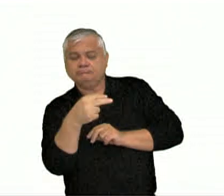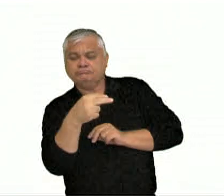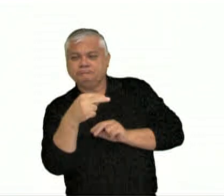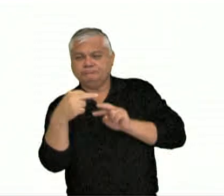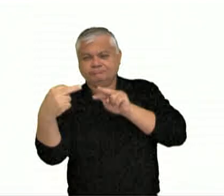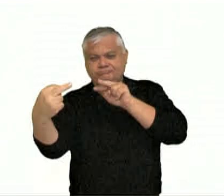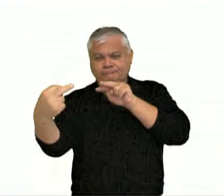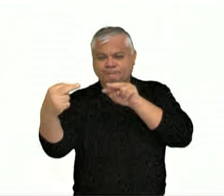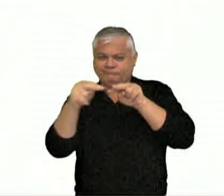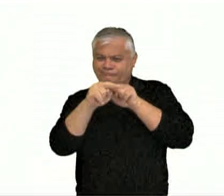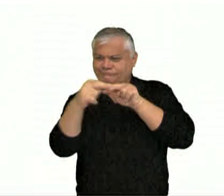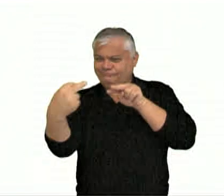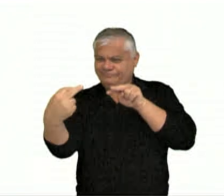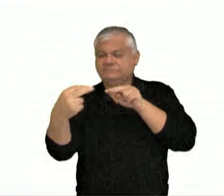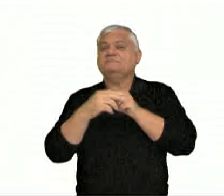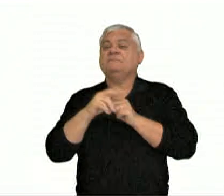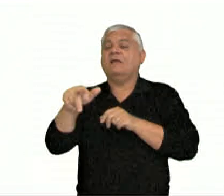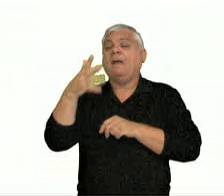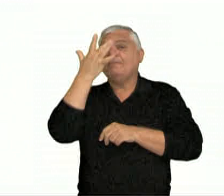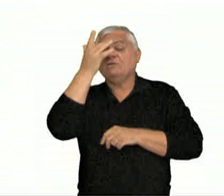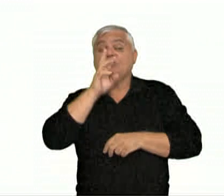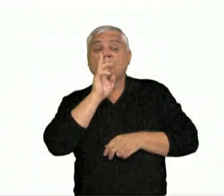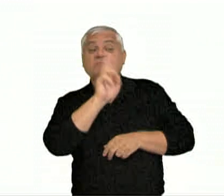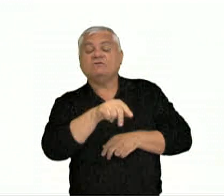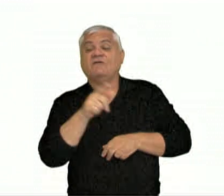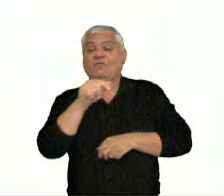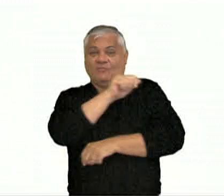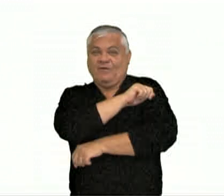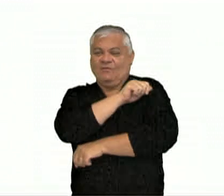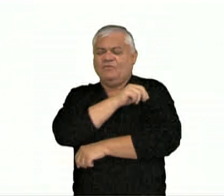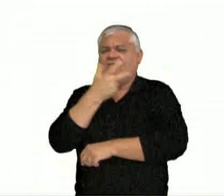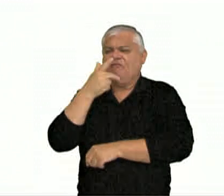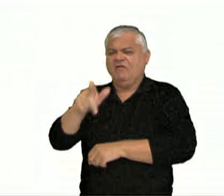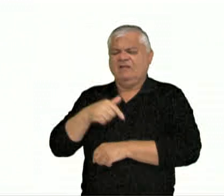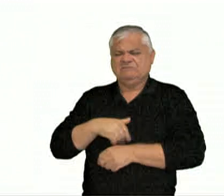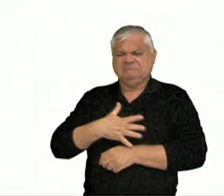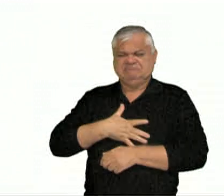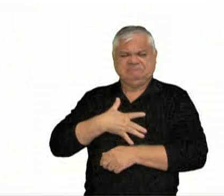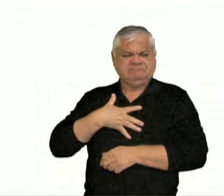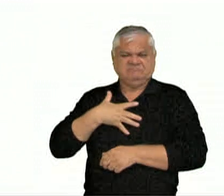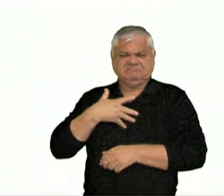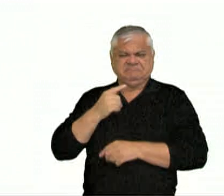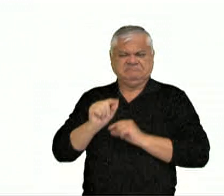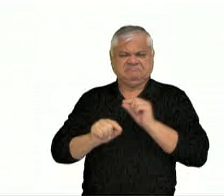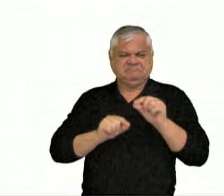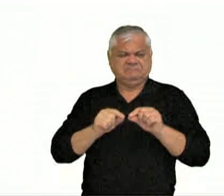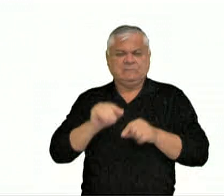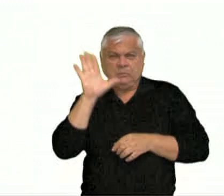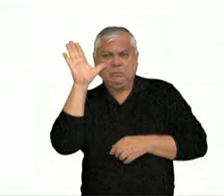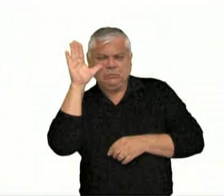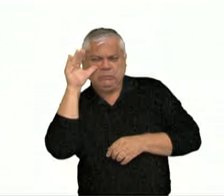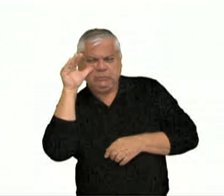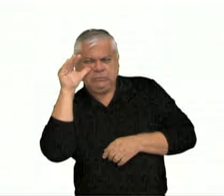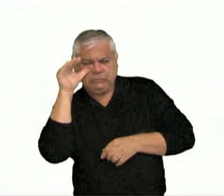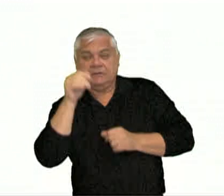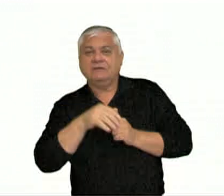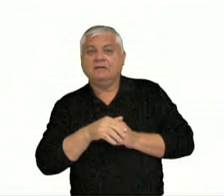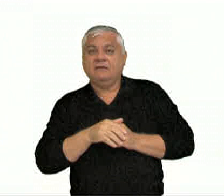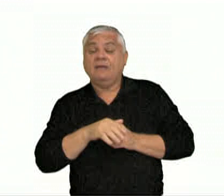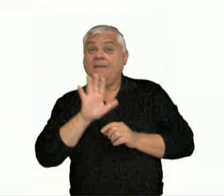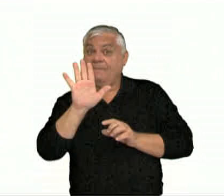o rapaz lhe dava a resposta. A sensação que o estudante recebia era de repulsa ao mesmo tempo que curiosidade. Não